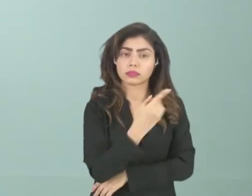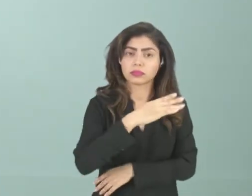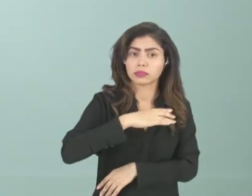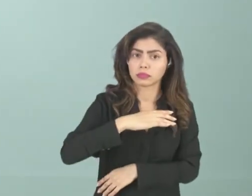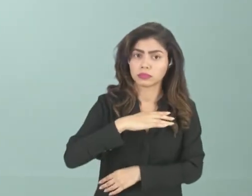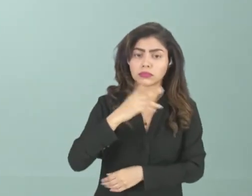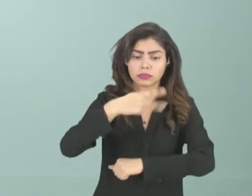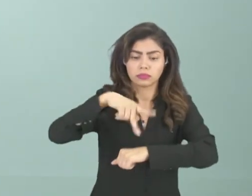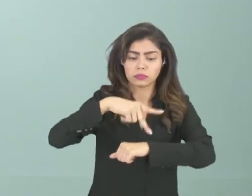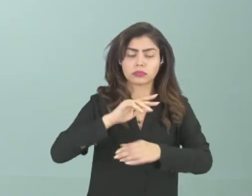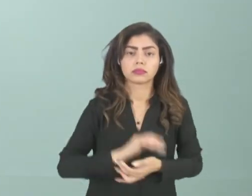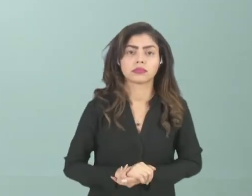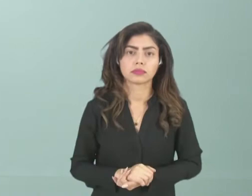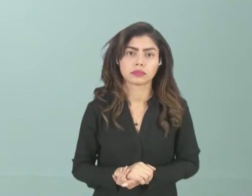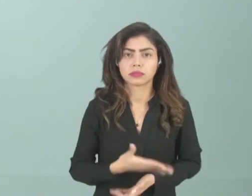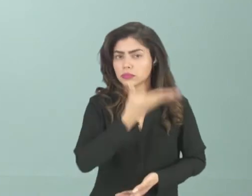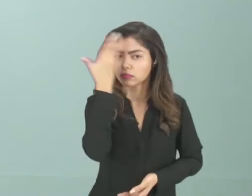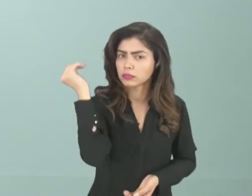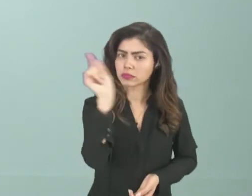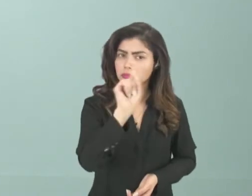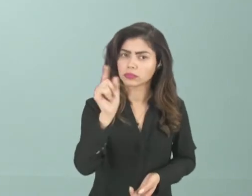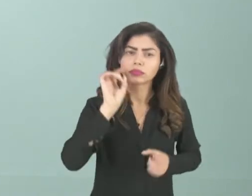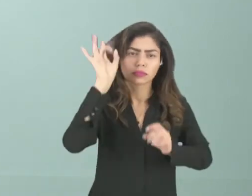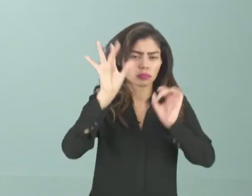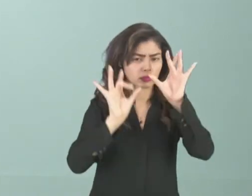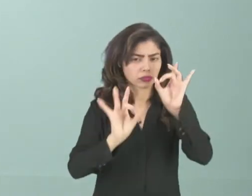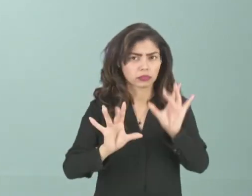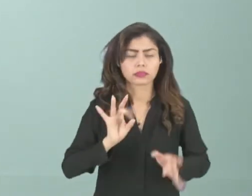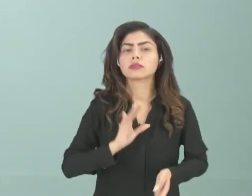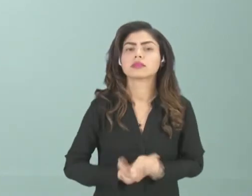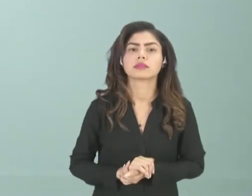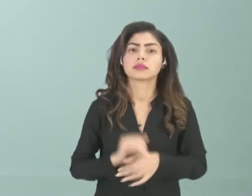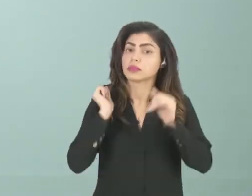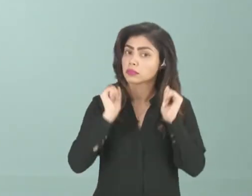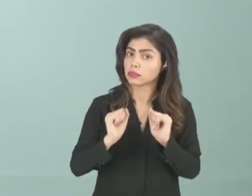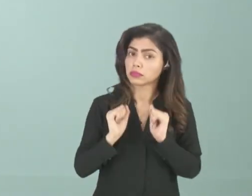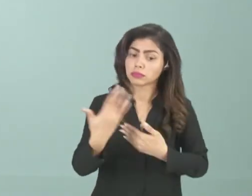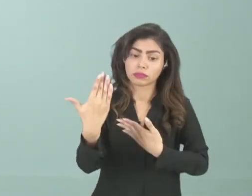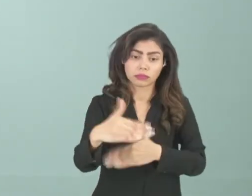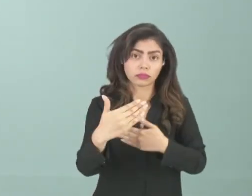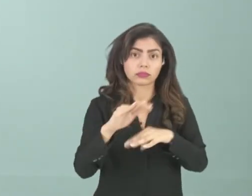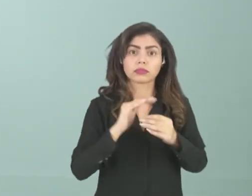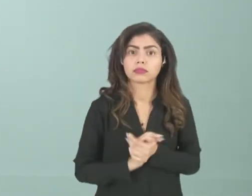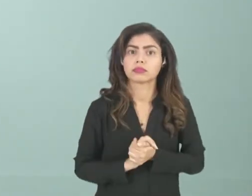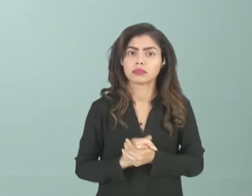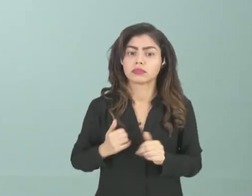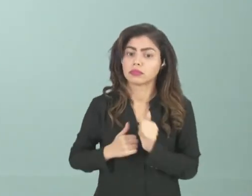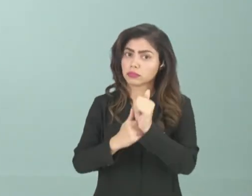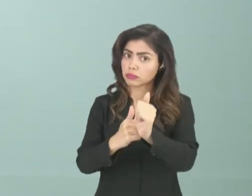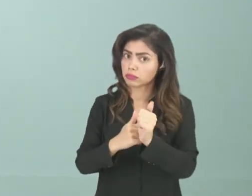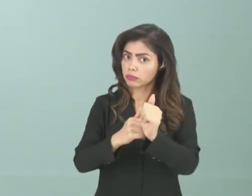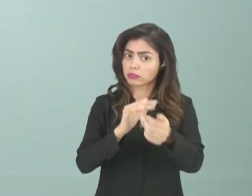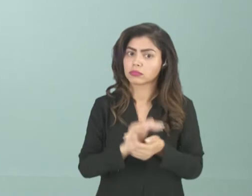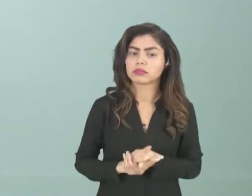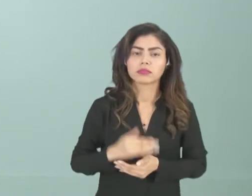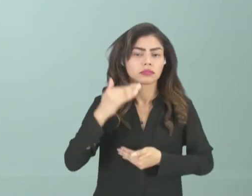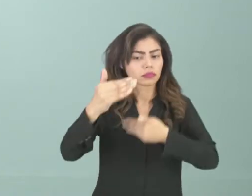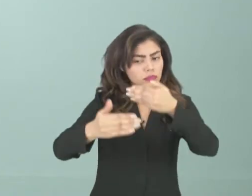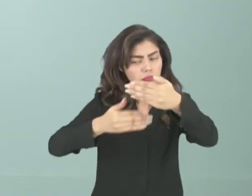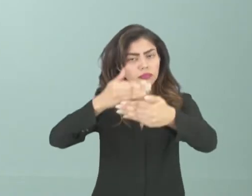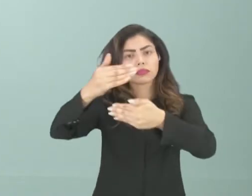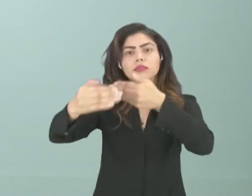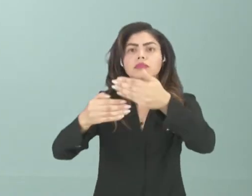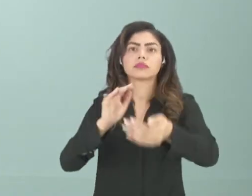tá? Então, não esqueça, são detalhes que podem cair na prova de vocês e podem acompanhar vocês durante